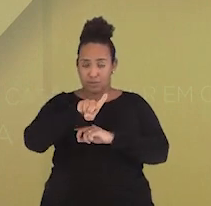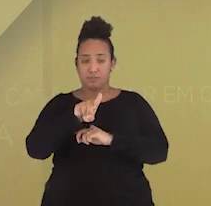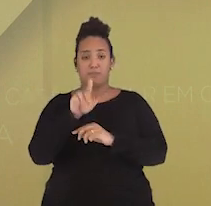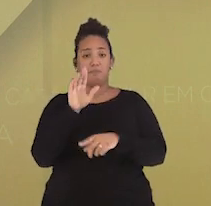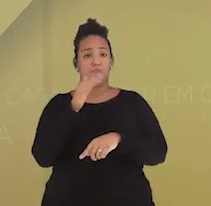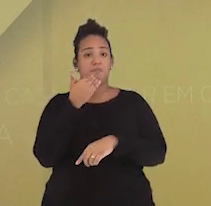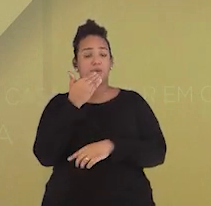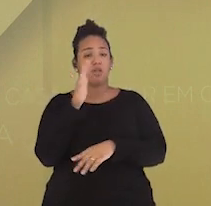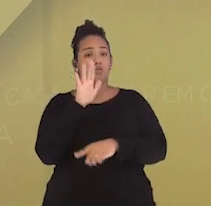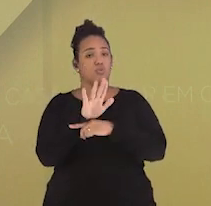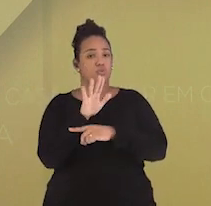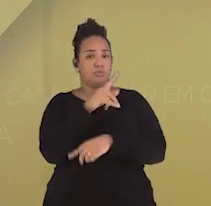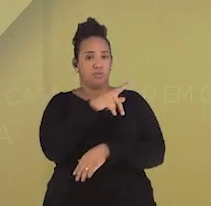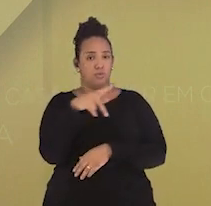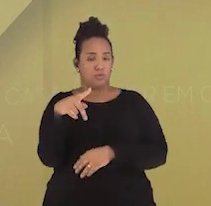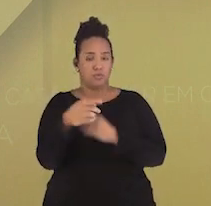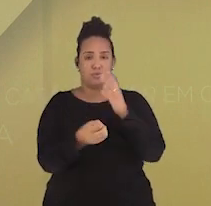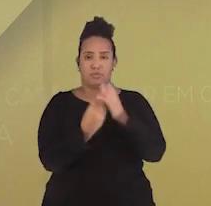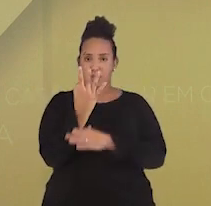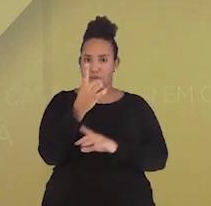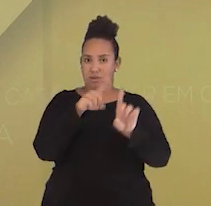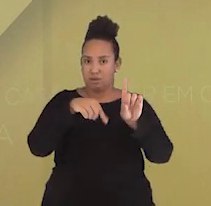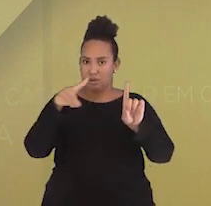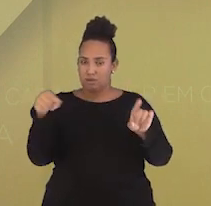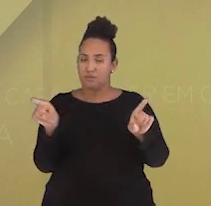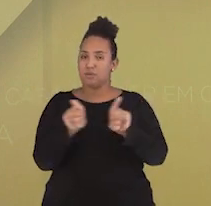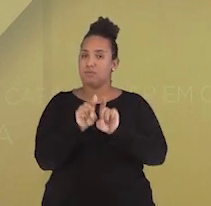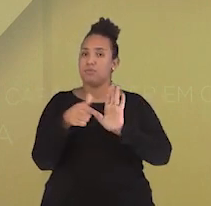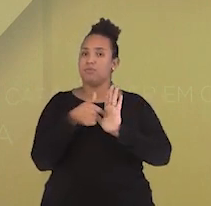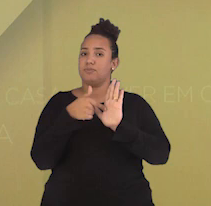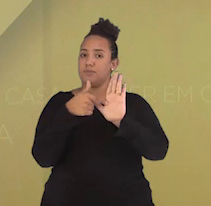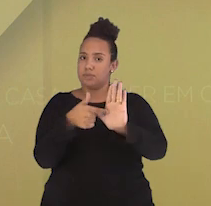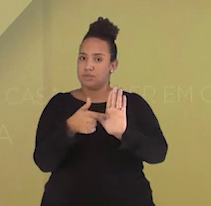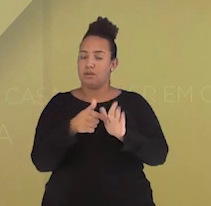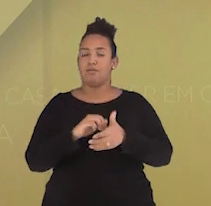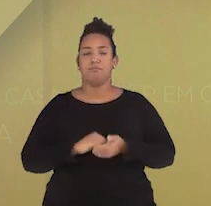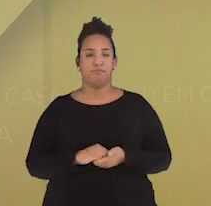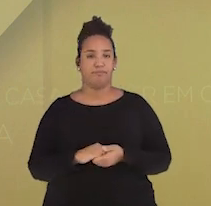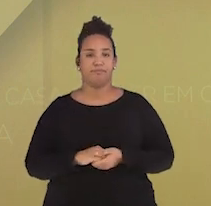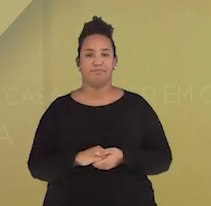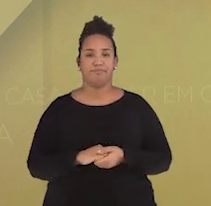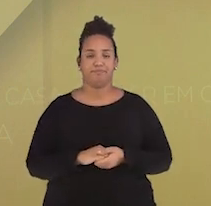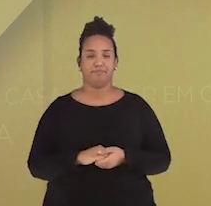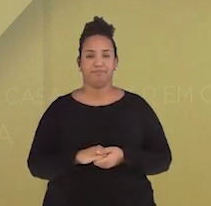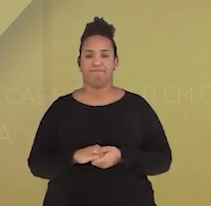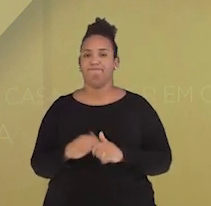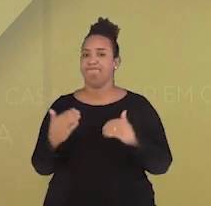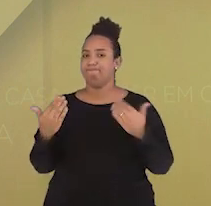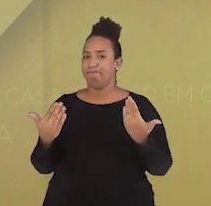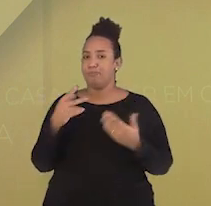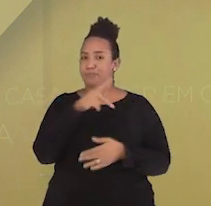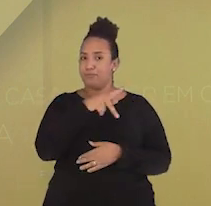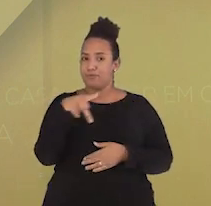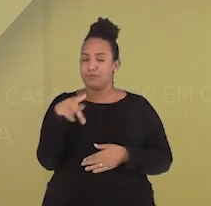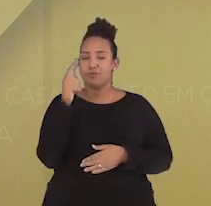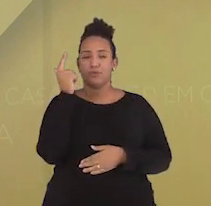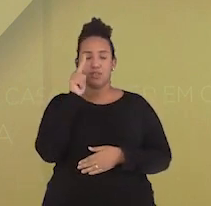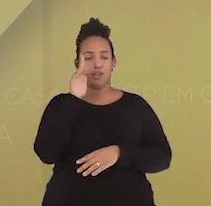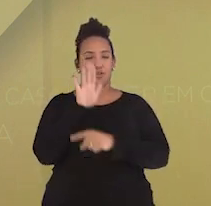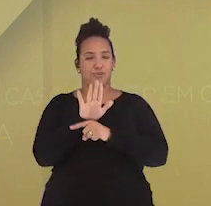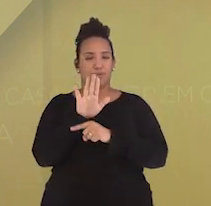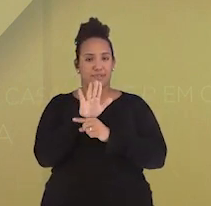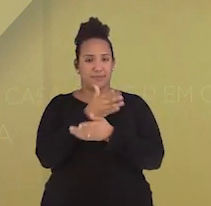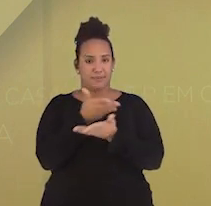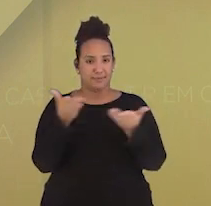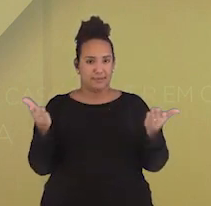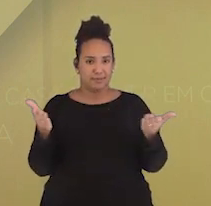para montar o gráfico e também mostrar a ele quando terminar. Dessa forma, ele consegue te ajudar no que for